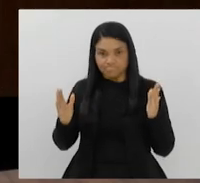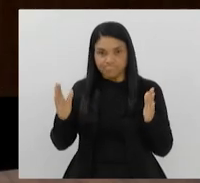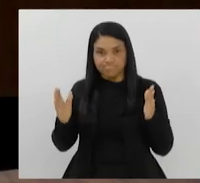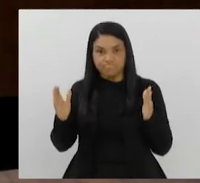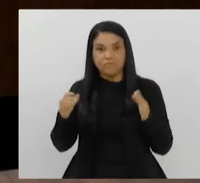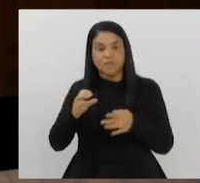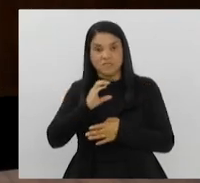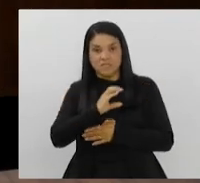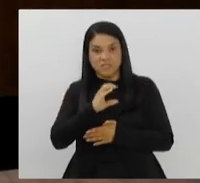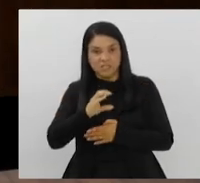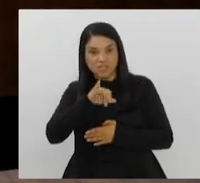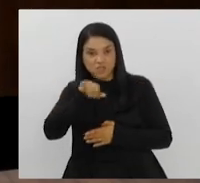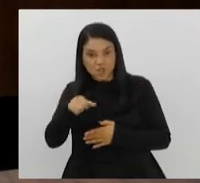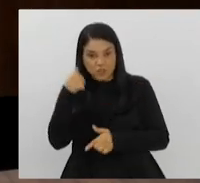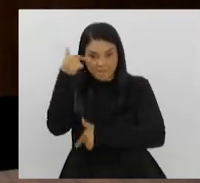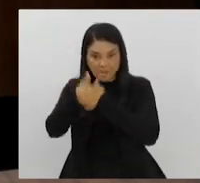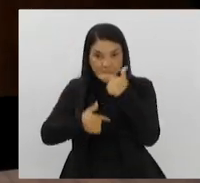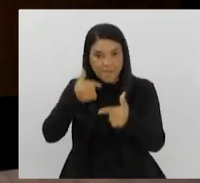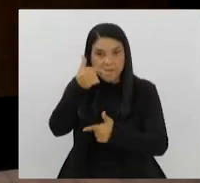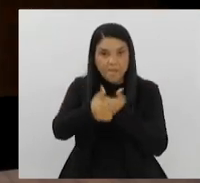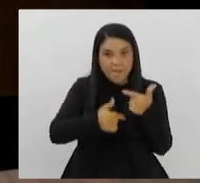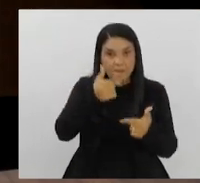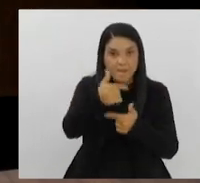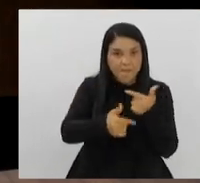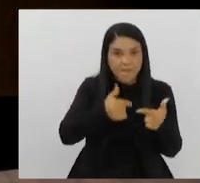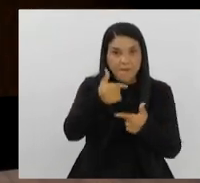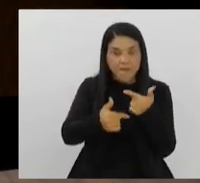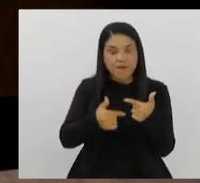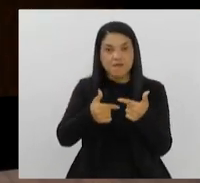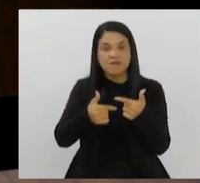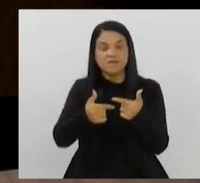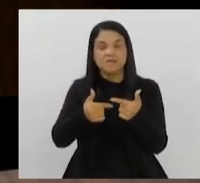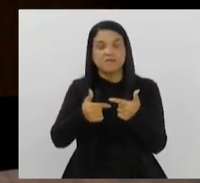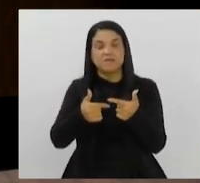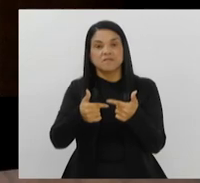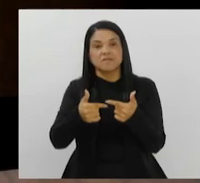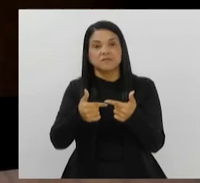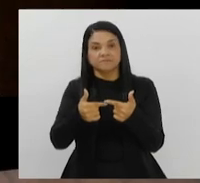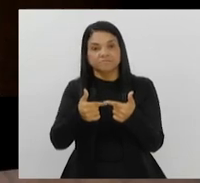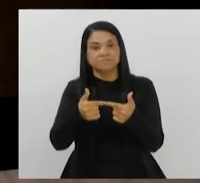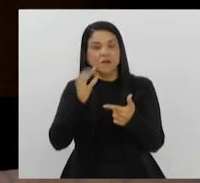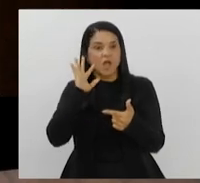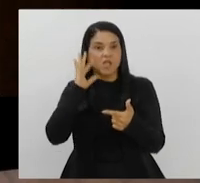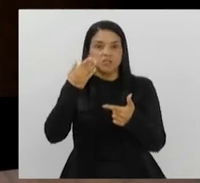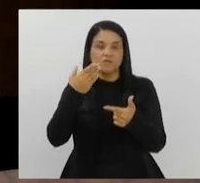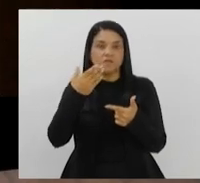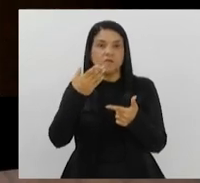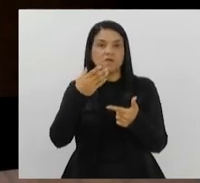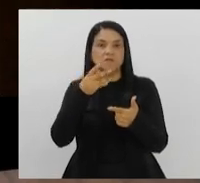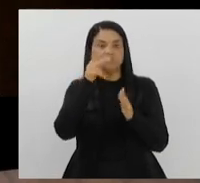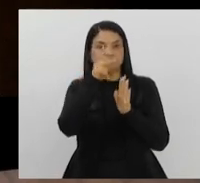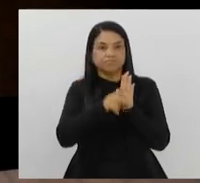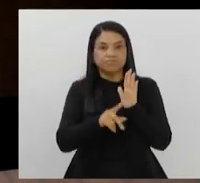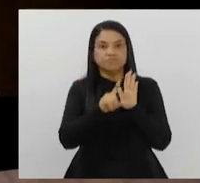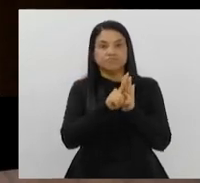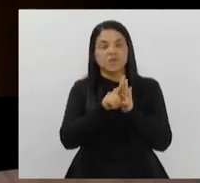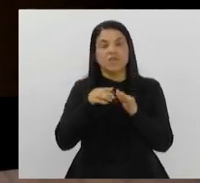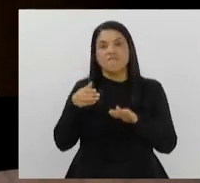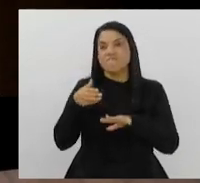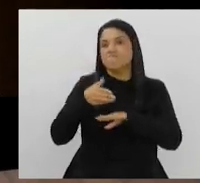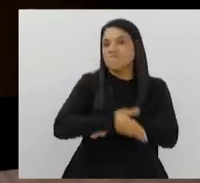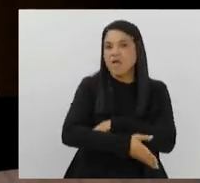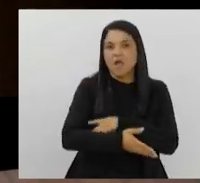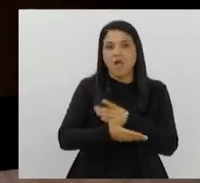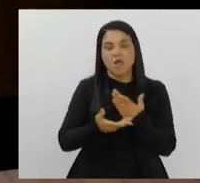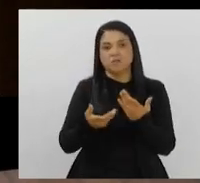tem um volume de trabalho imenso e, volta e meia, o que vem à pauta é invasão de competência de tudo.